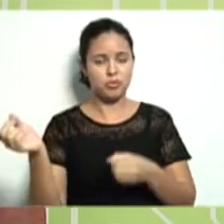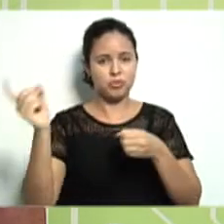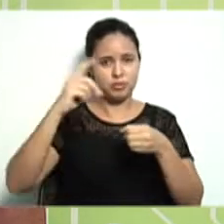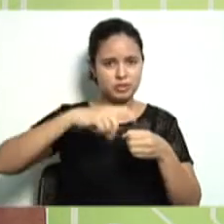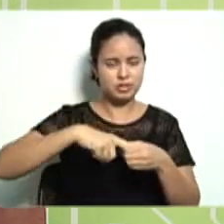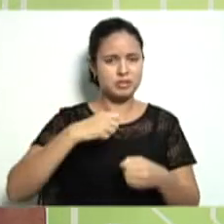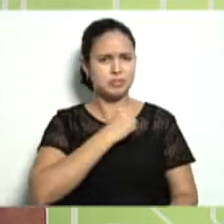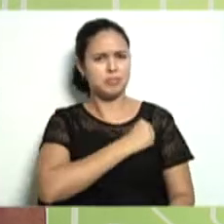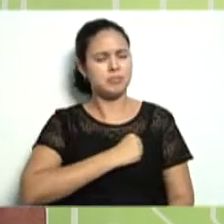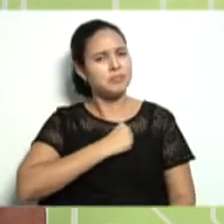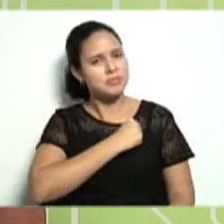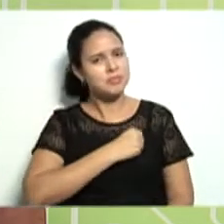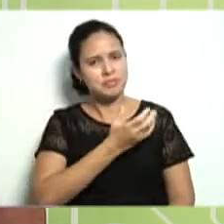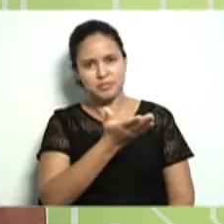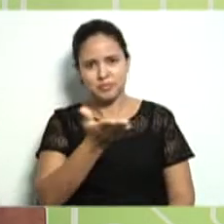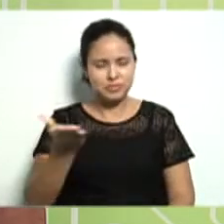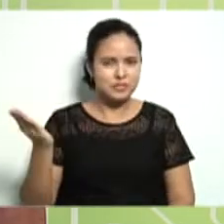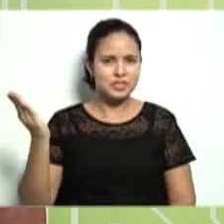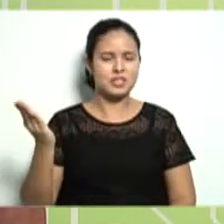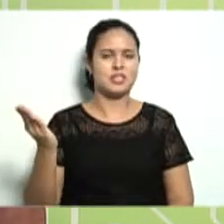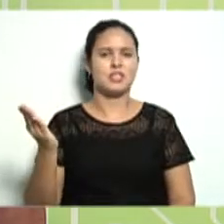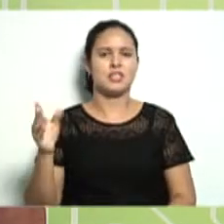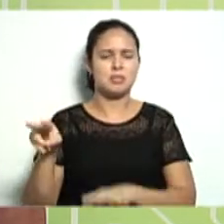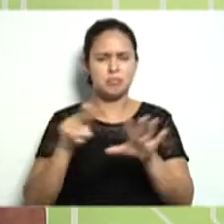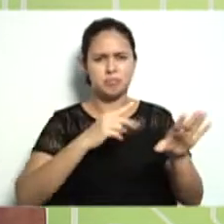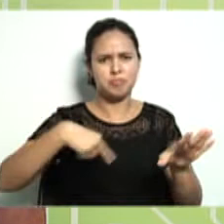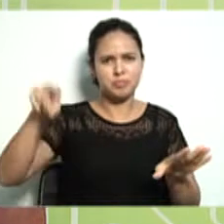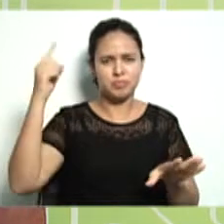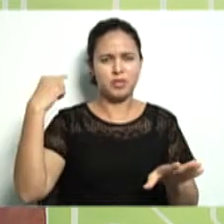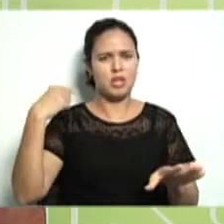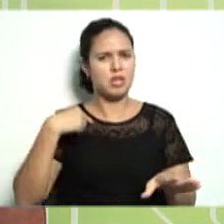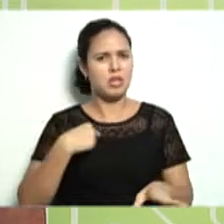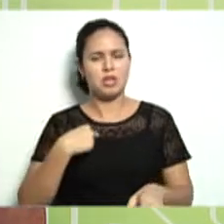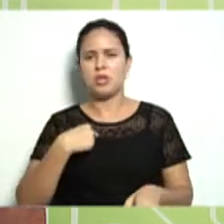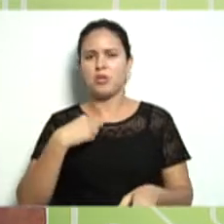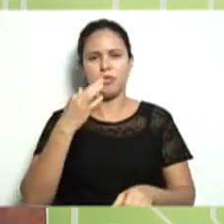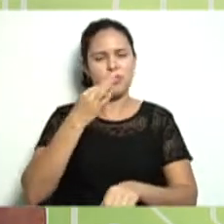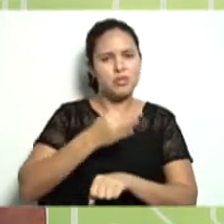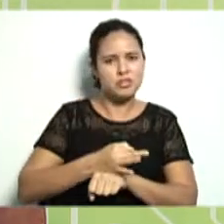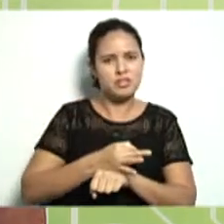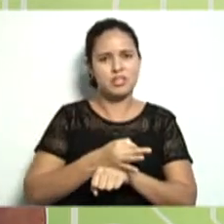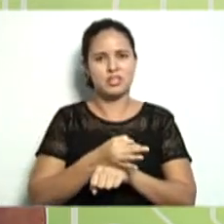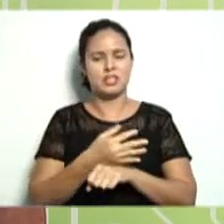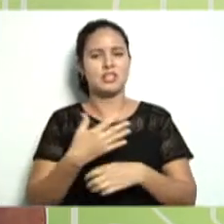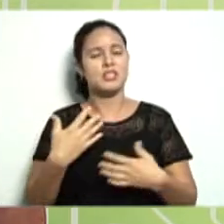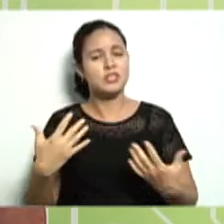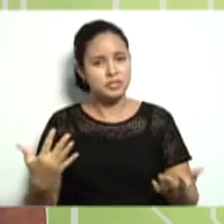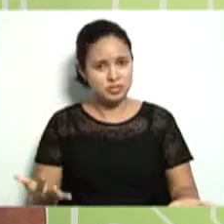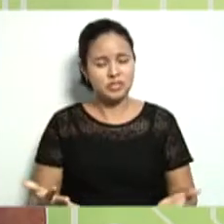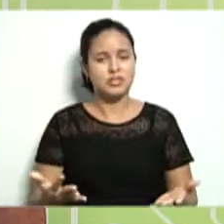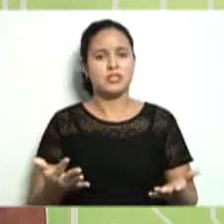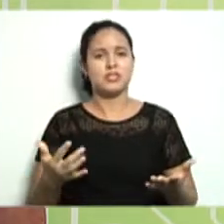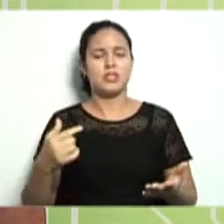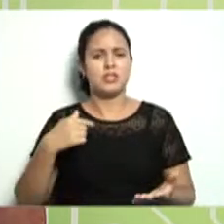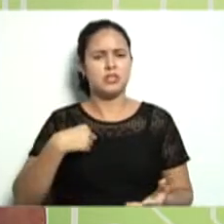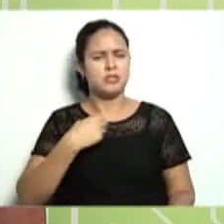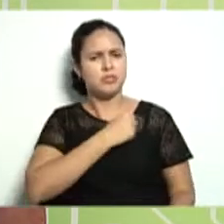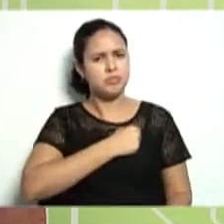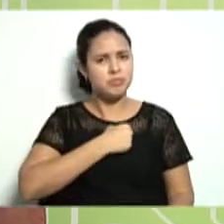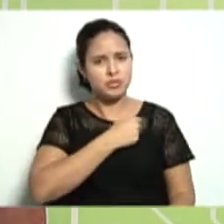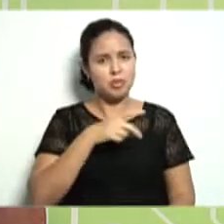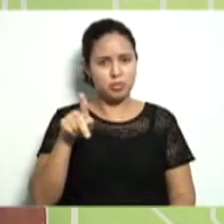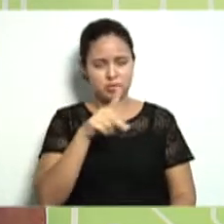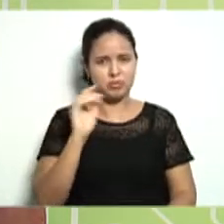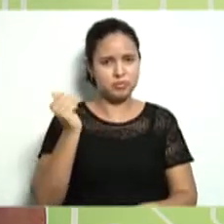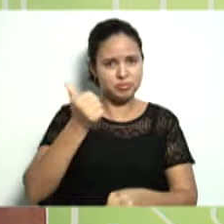senti saudade de vocês que não estavam aqui, mas a professora Maraí, mas a professora Leide dominaram aí, mandaram a ver na